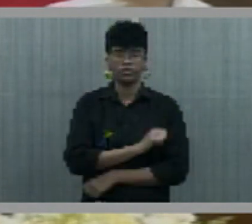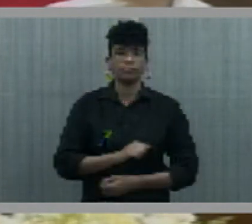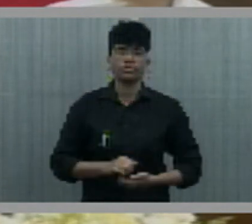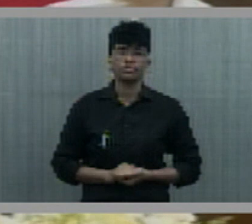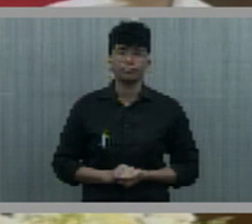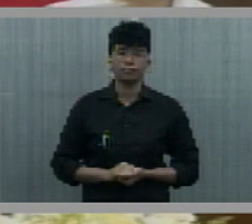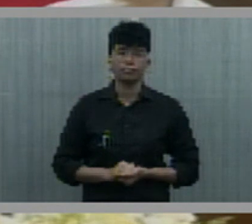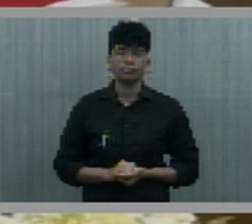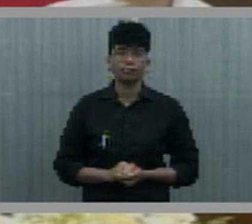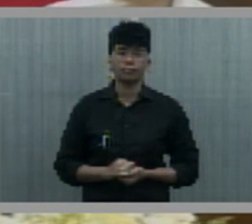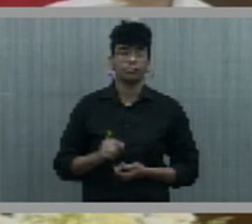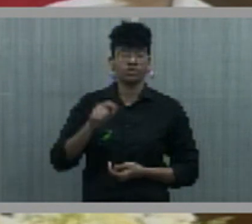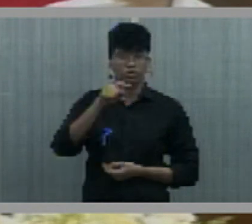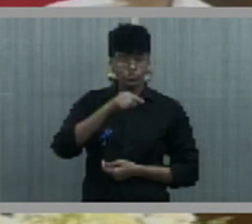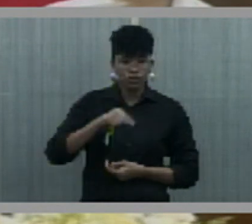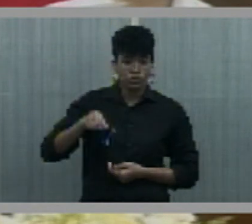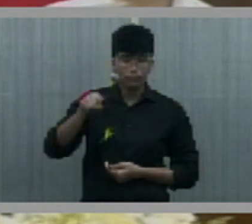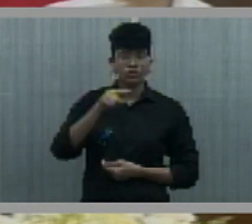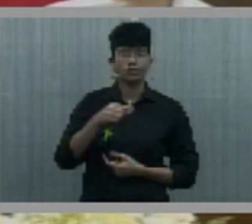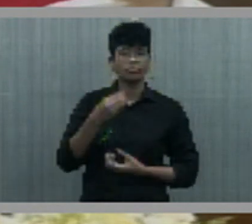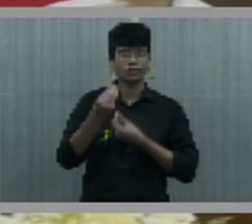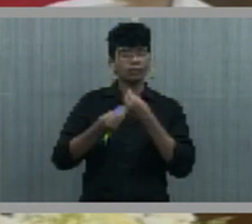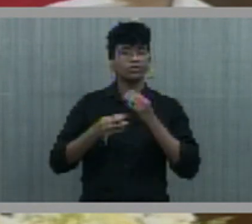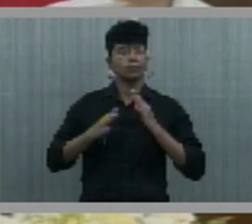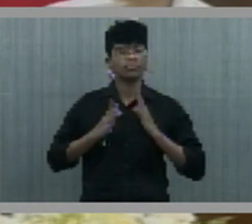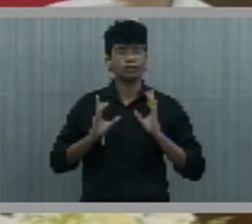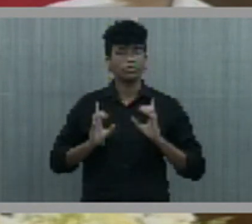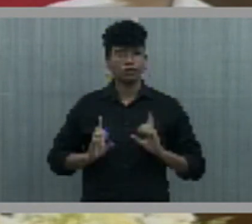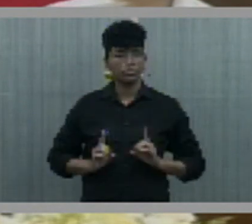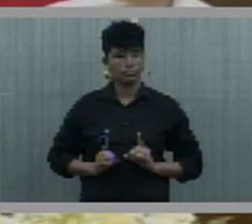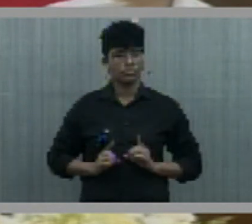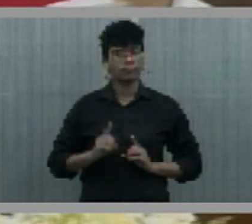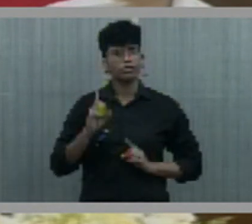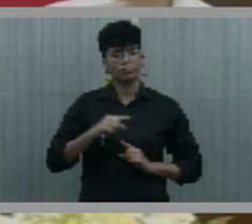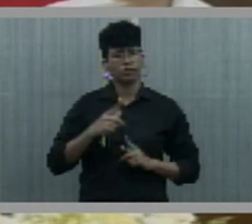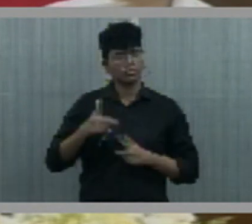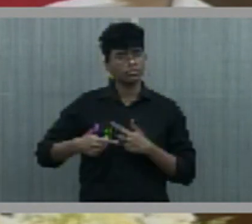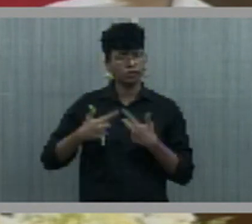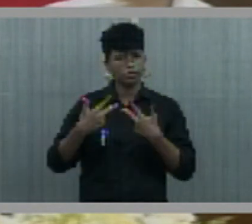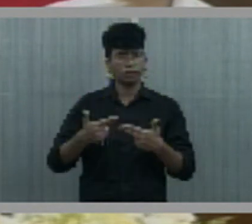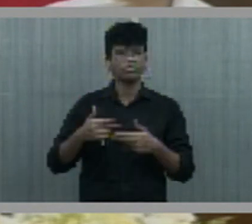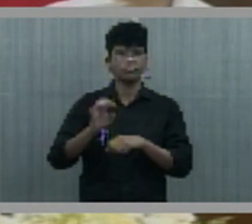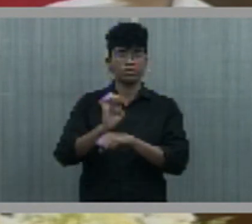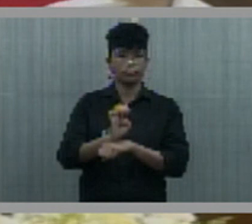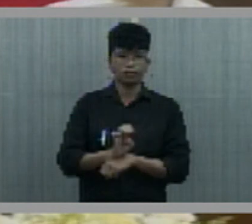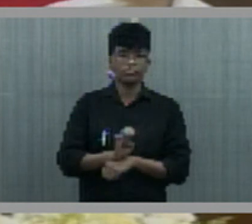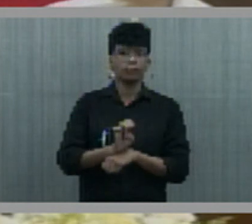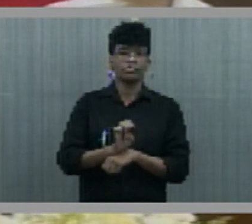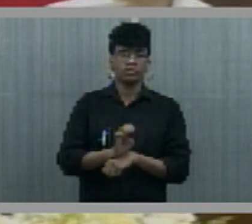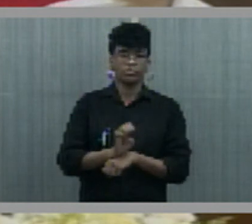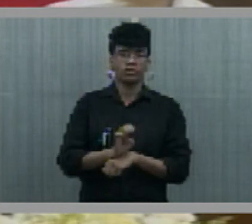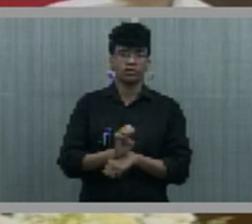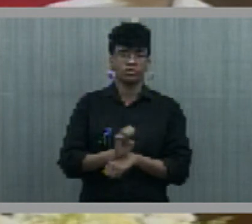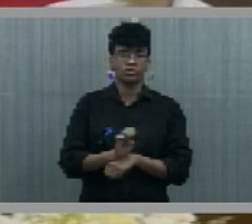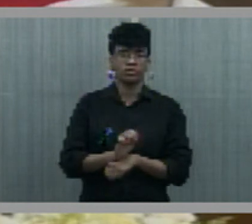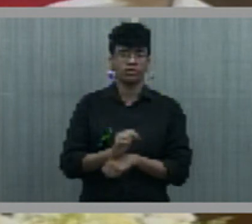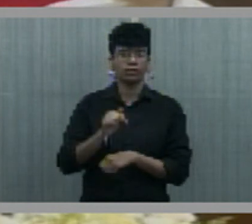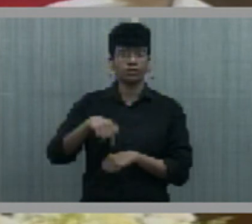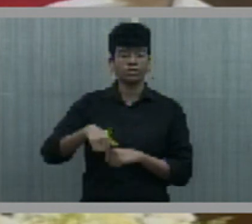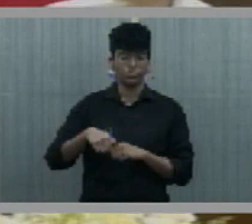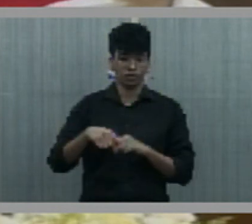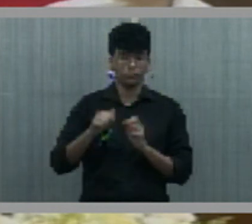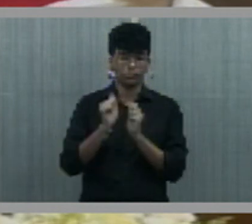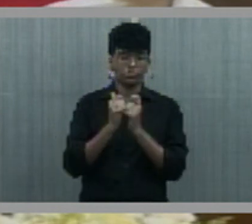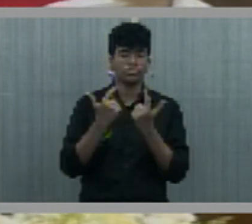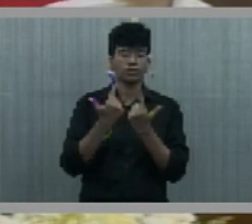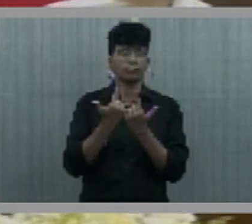os vossos reverendíssimos como cidadãos, é um presente para o nosso Estado. Essa casa se alegra,